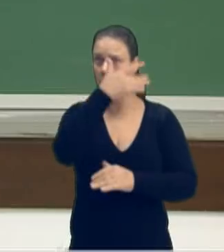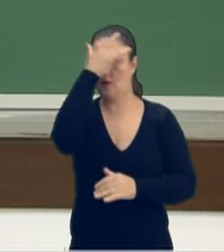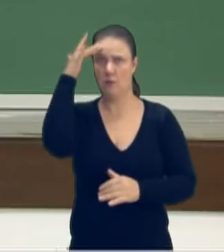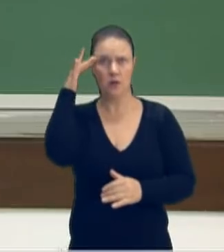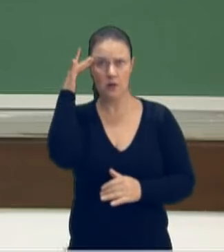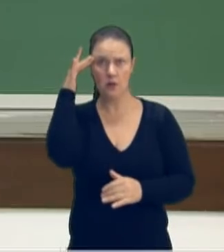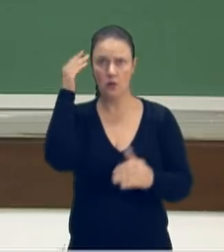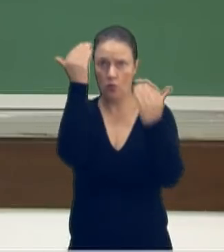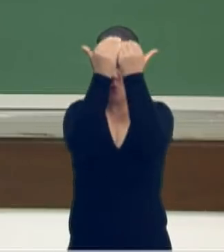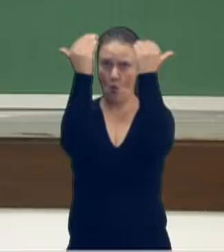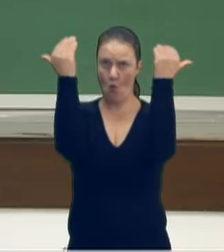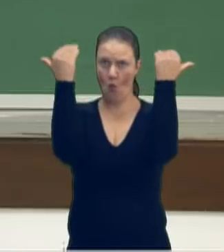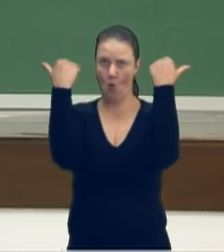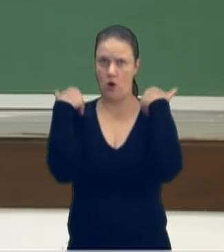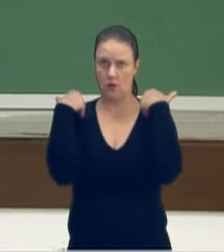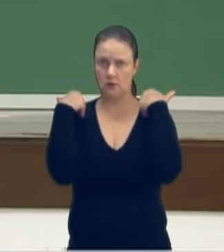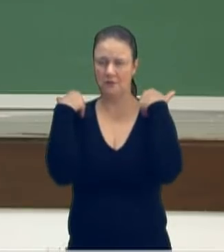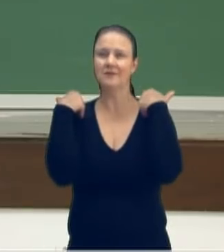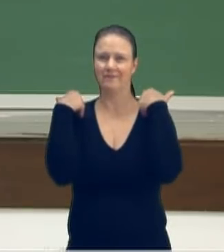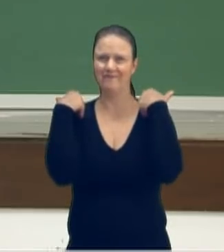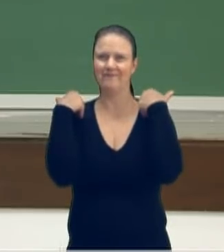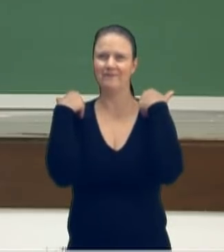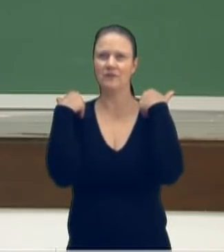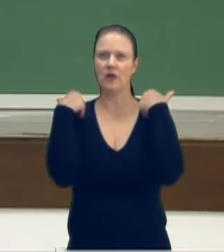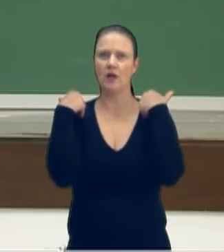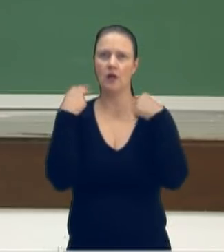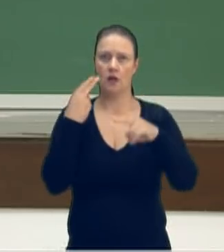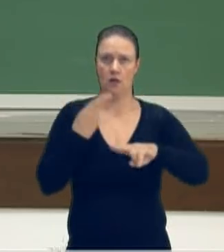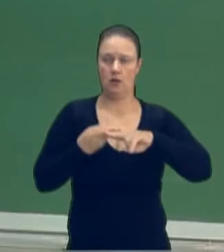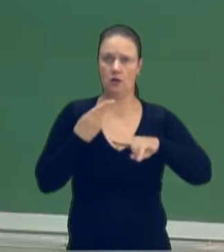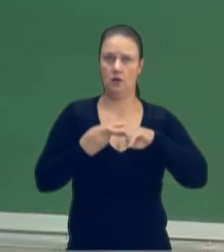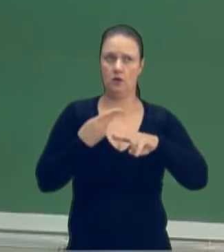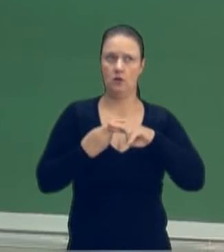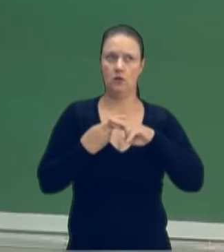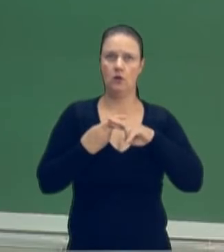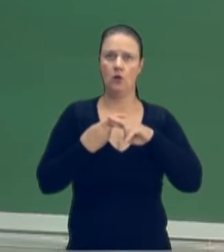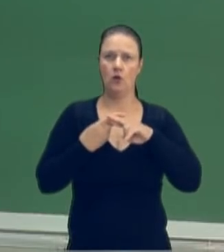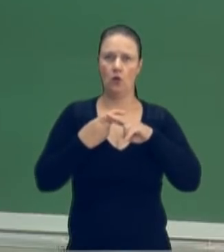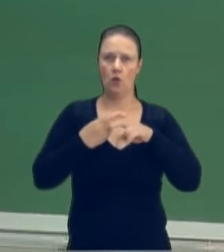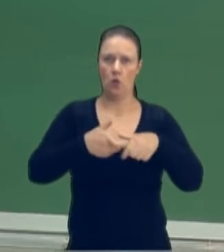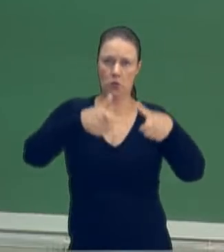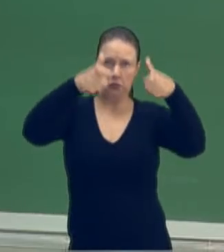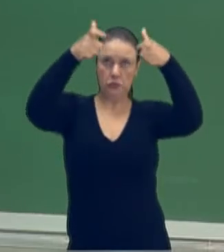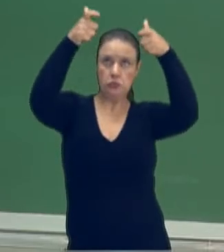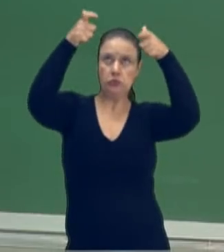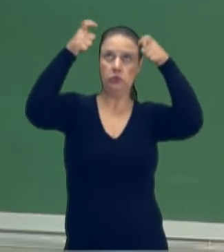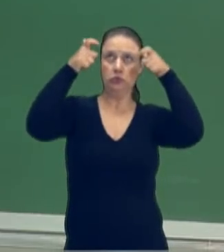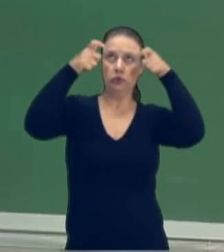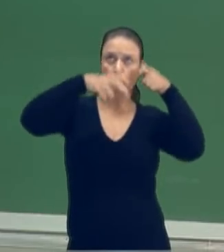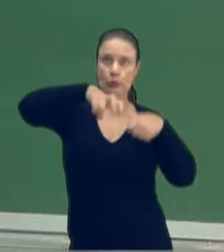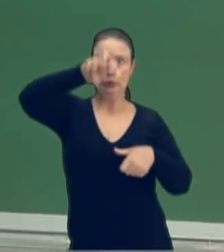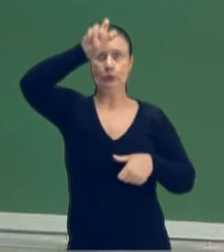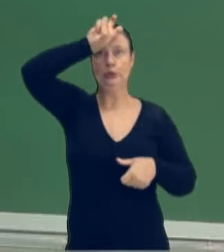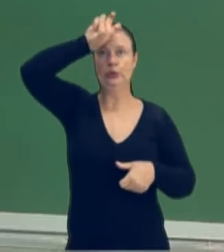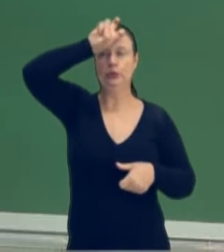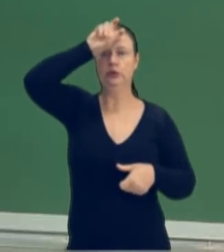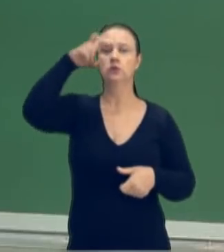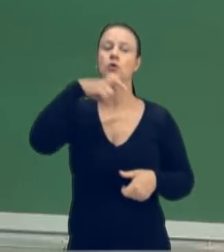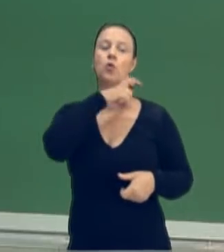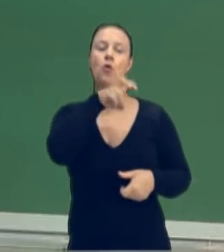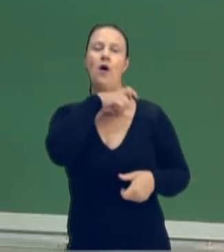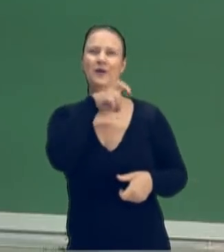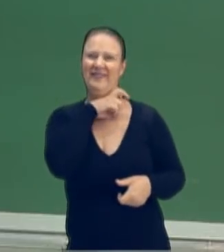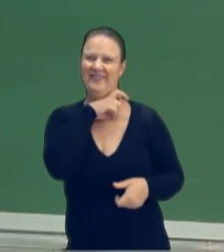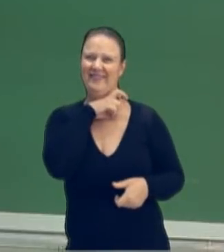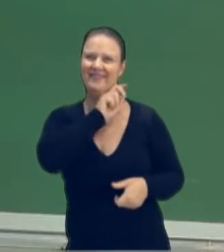o primeiro faraó, não por acaso. Ele usava uma espécie, inclusive uma coroa com 2 cobras, representando o Alto e o Baixo